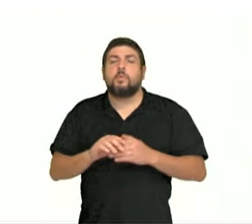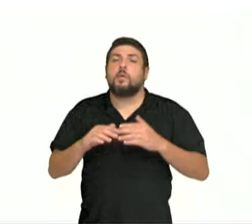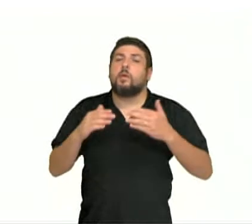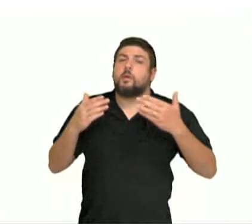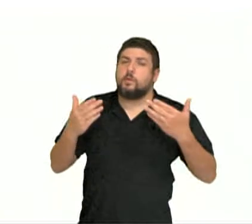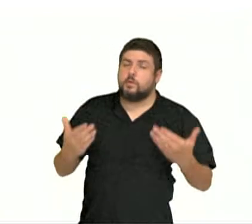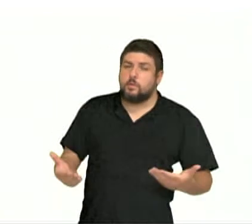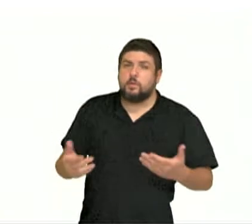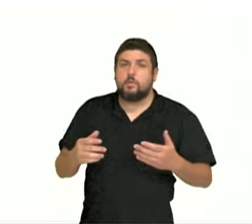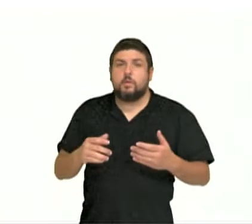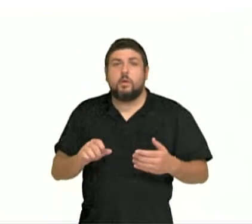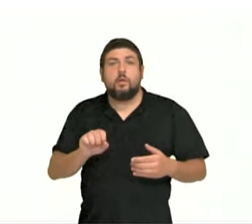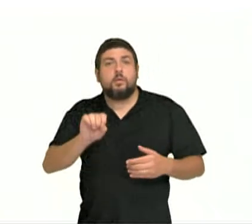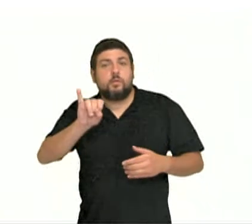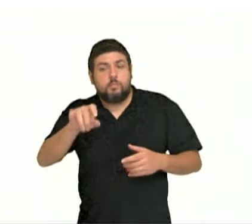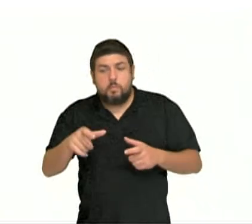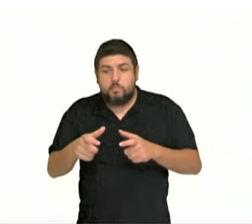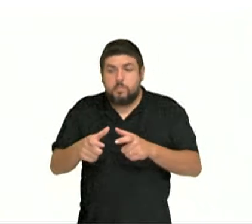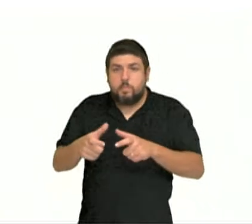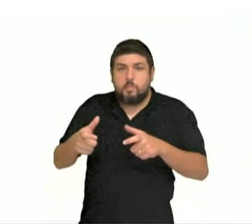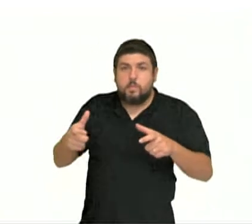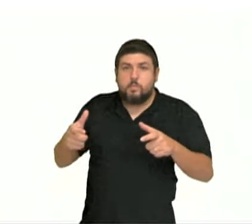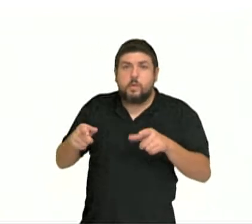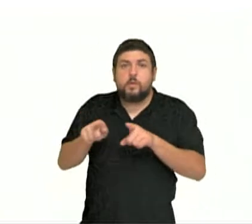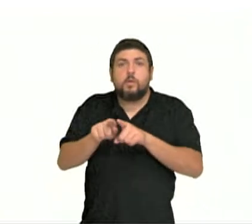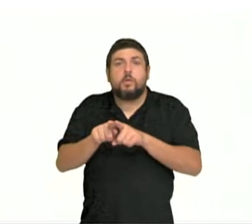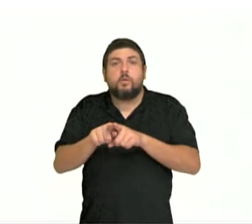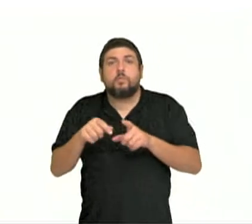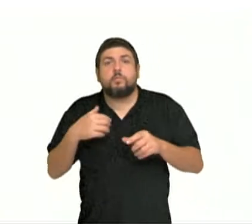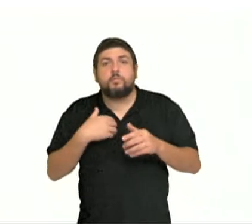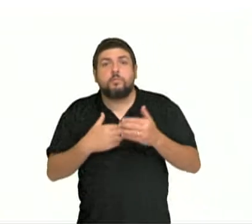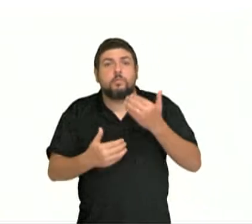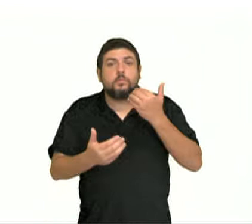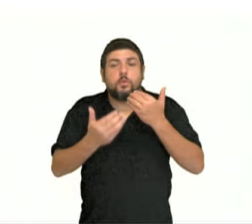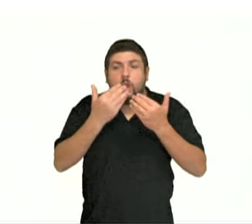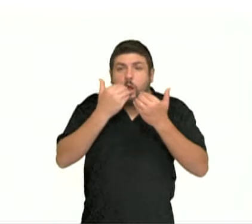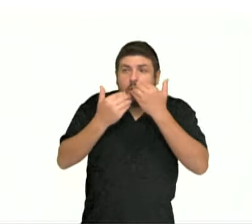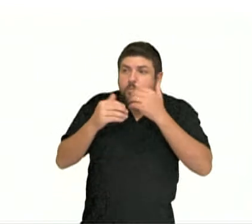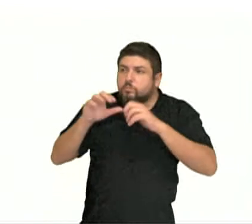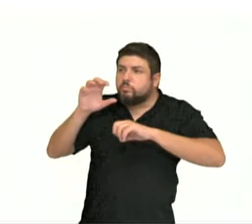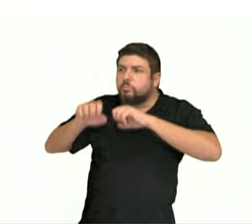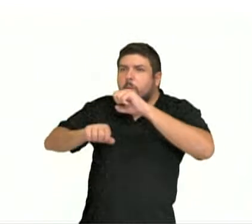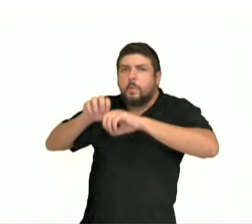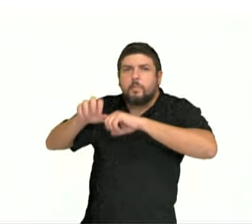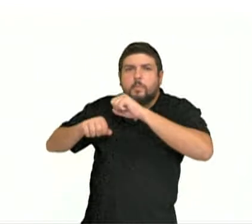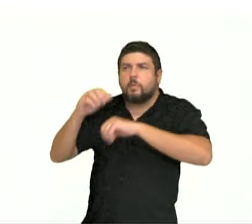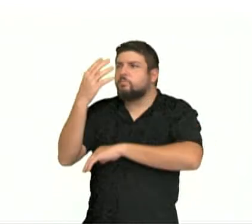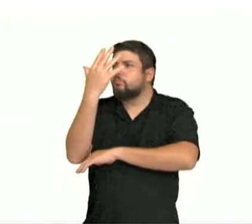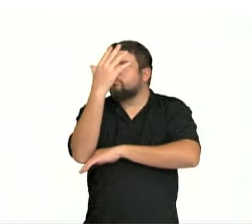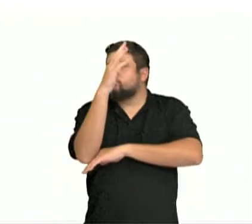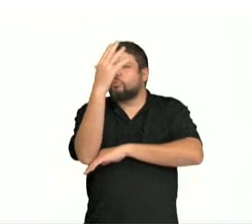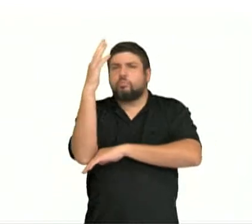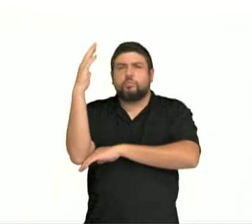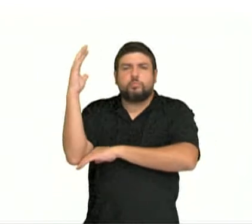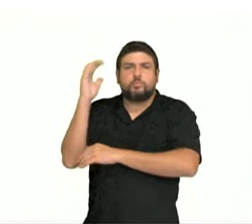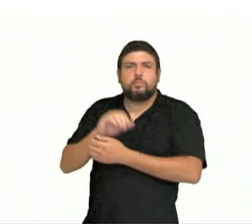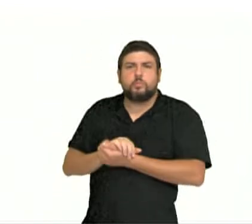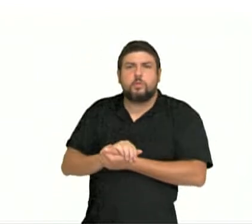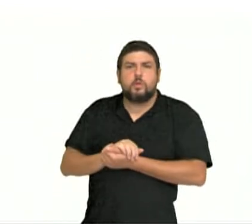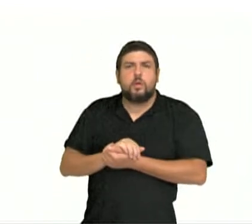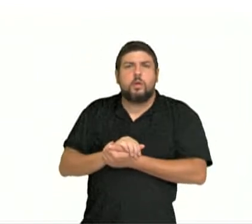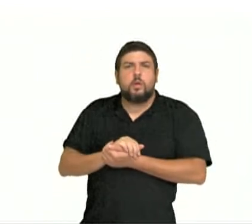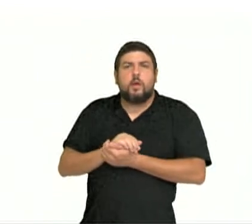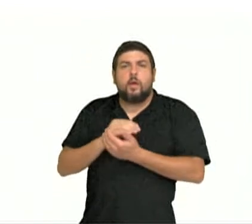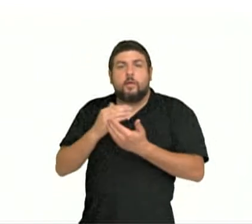consequentemente uma maior exploração dos elementos disponíveis na natureza tão mais gente vai precisar plantar mais